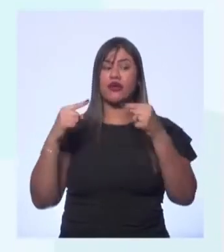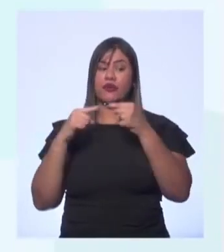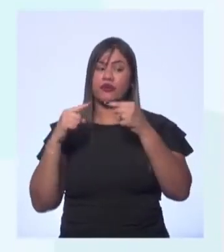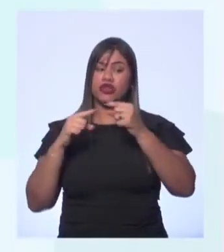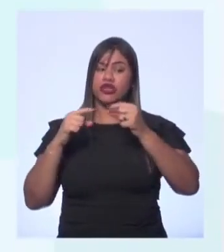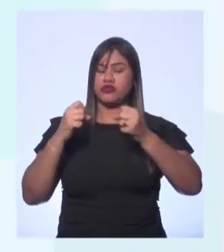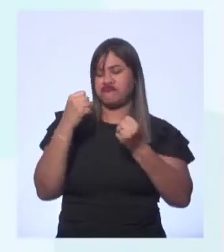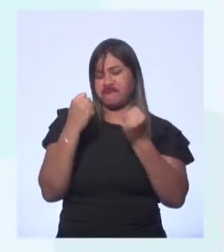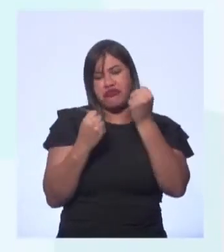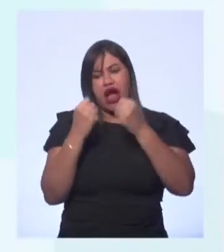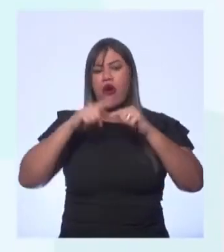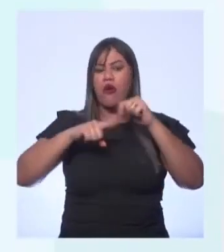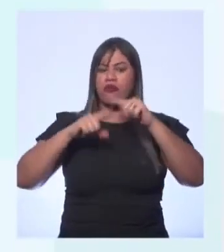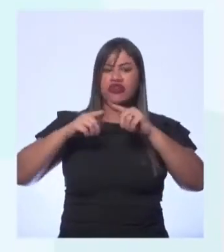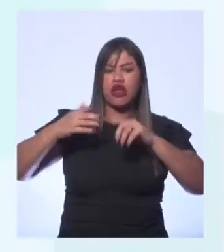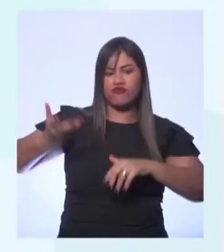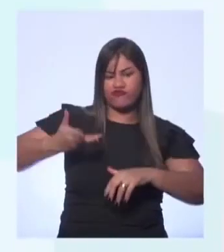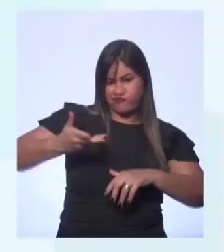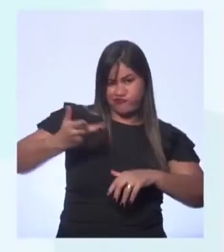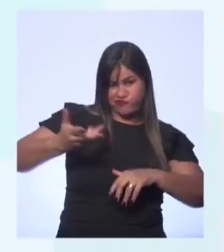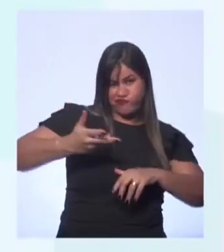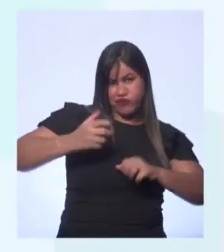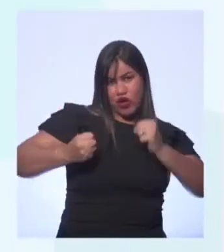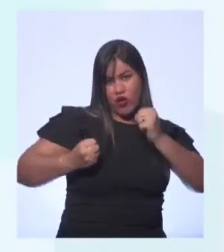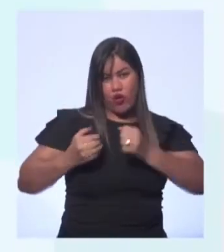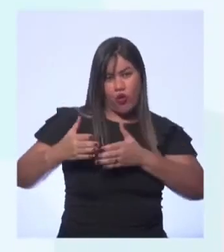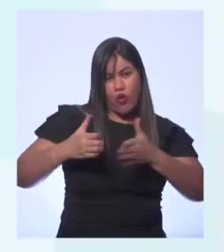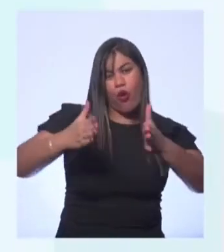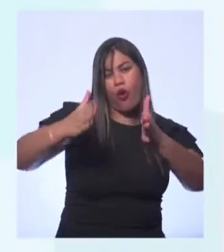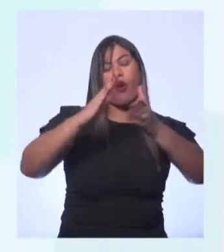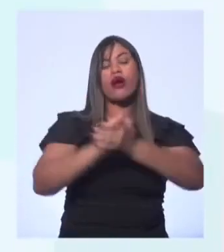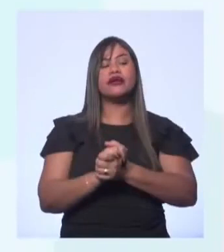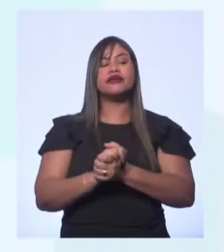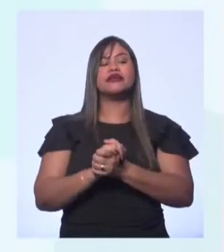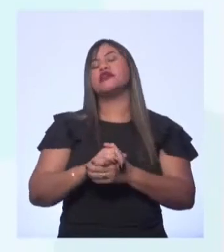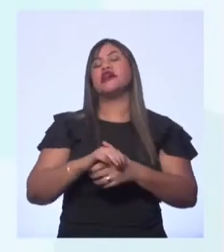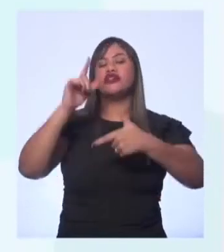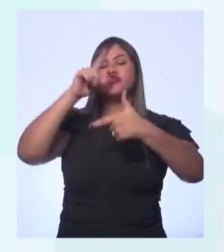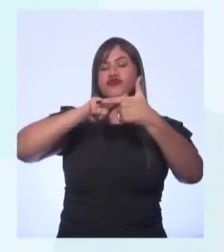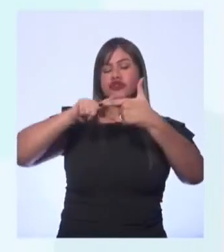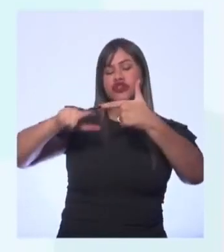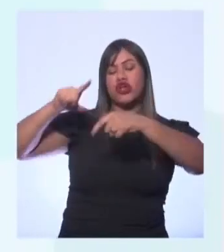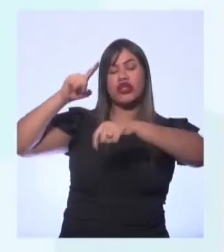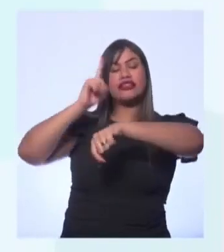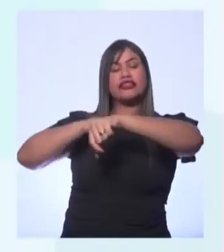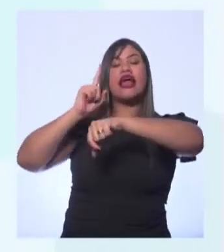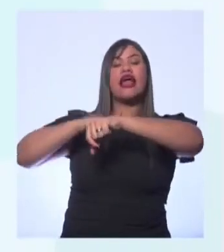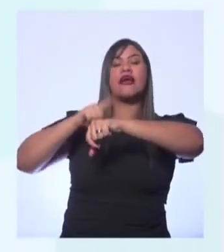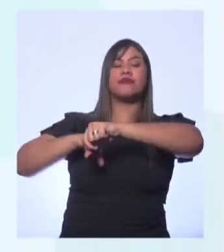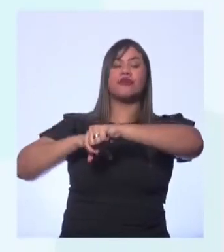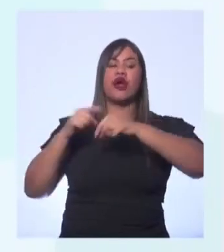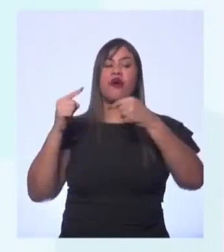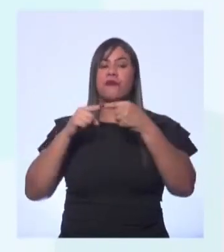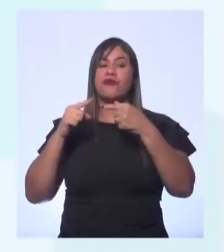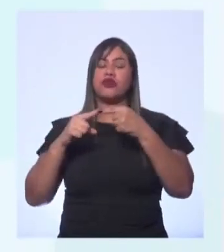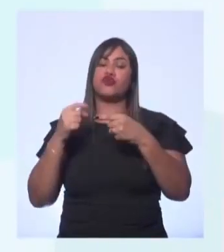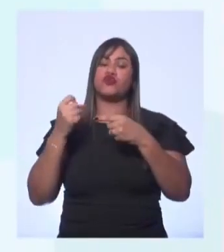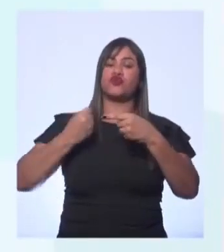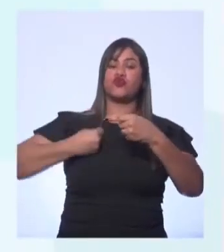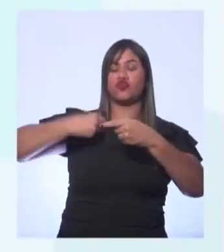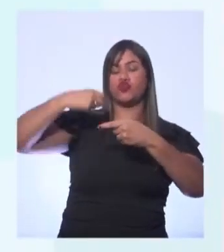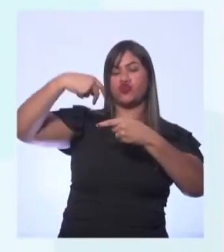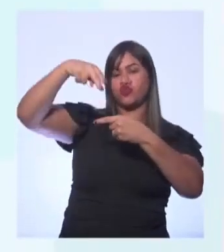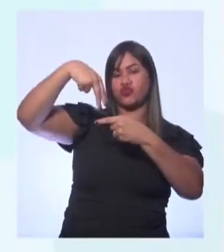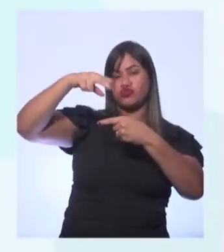algum carro, objeto, pessoa, dividido, né? Razão. Dividido pelo tempo gasto. Então, é o número de cima, que é a distância,